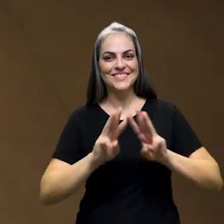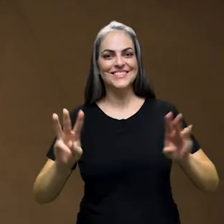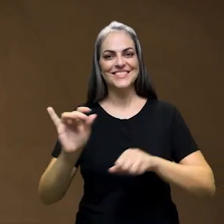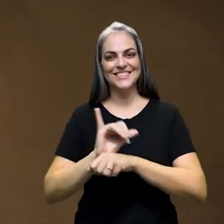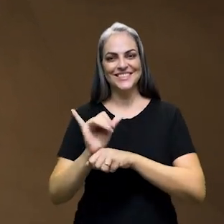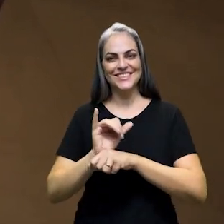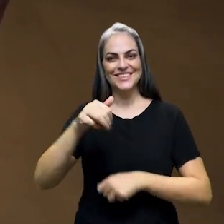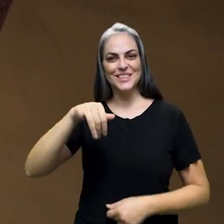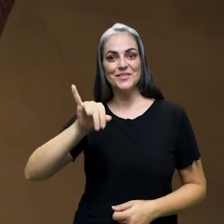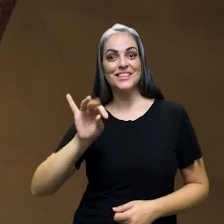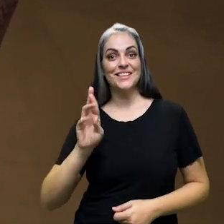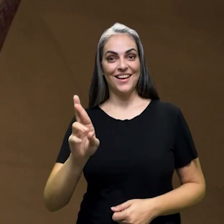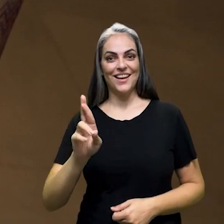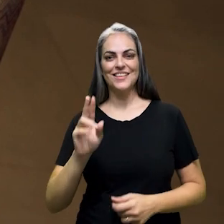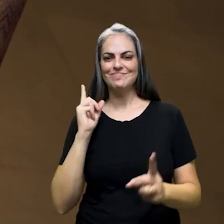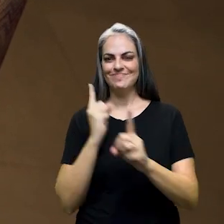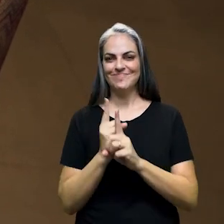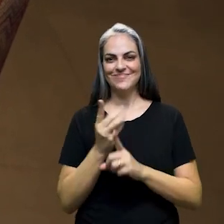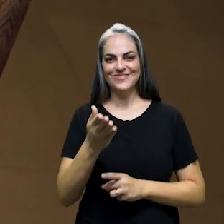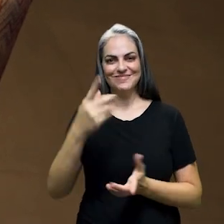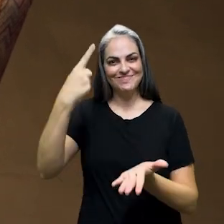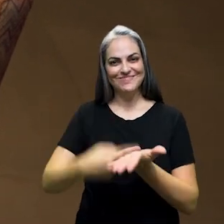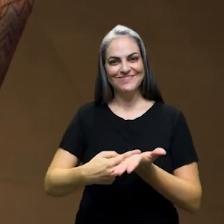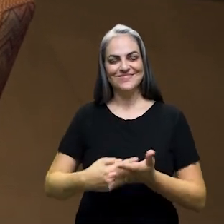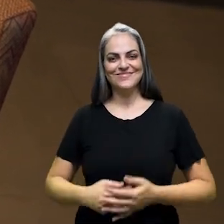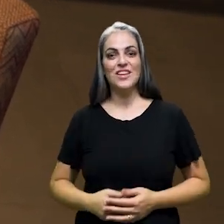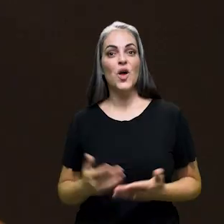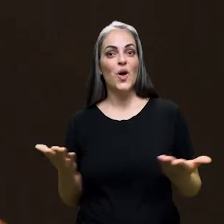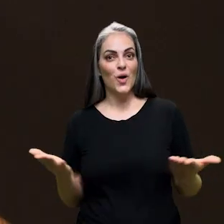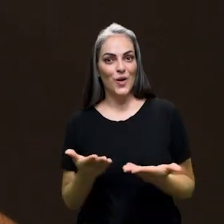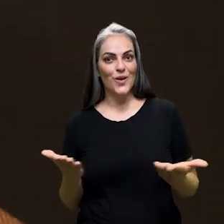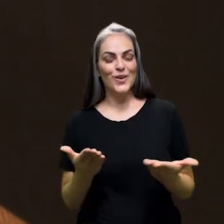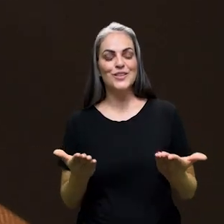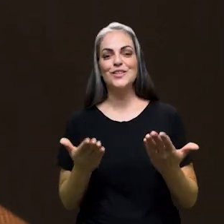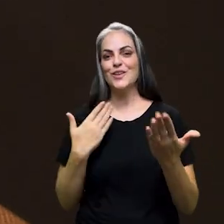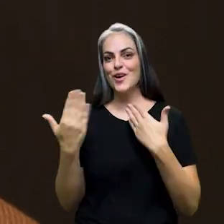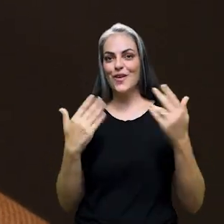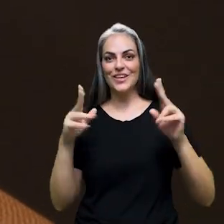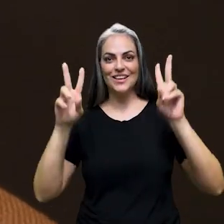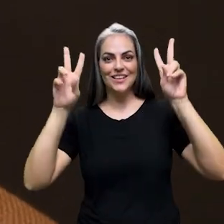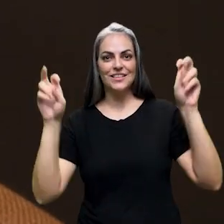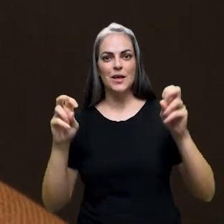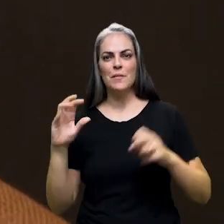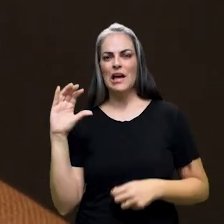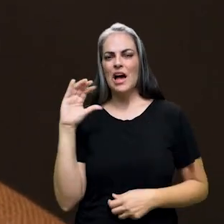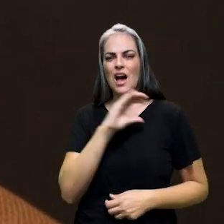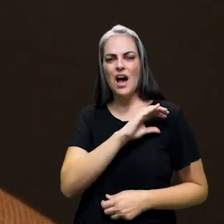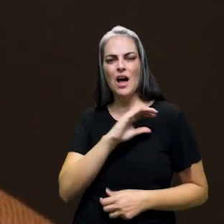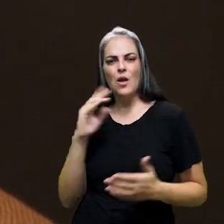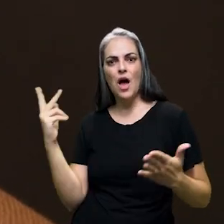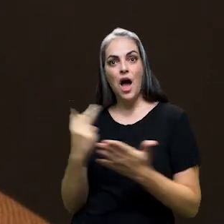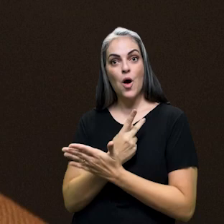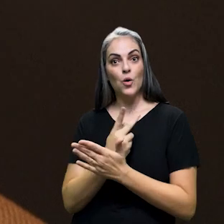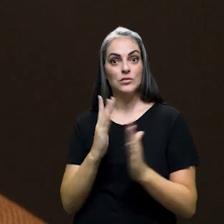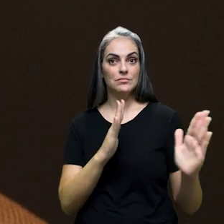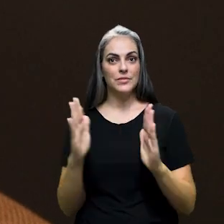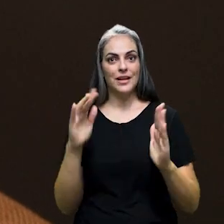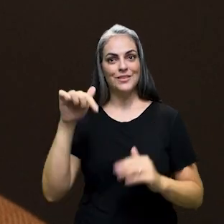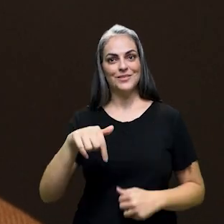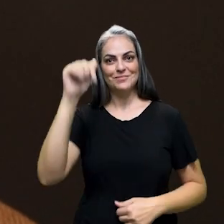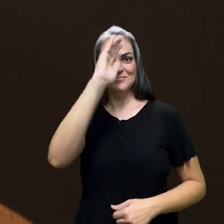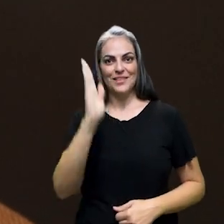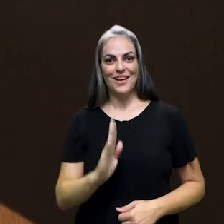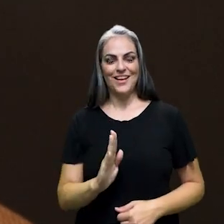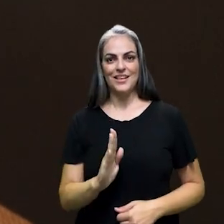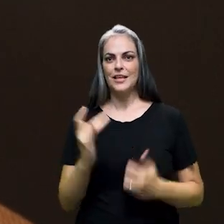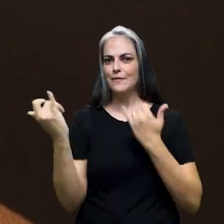YouTube do MIDR, que nós temos um encontro marcado. Hoje, vamos falar sobre as ondas de calor que atingiram o nosso